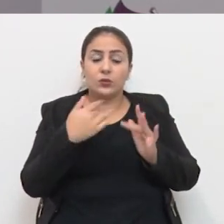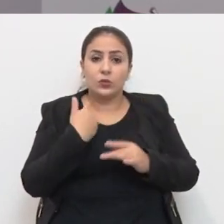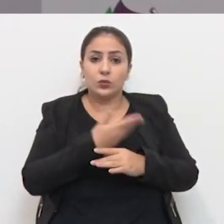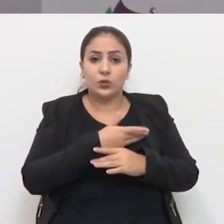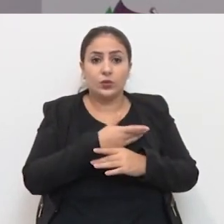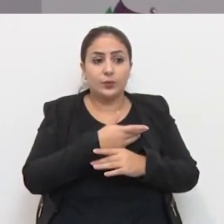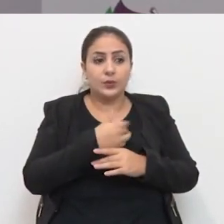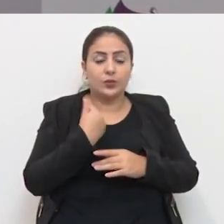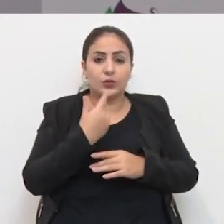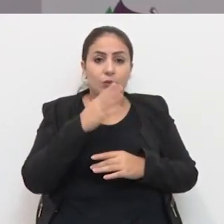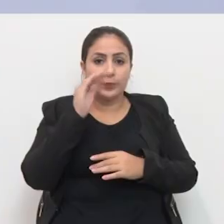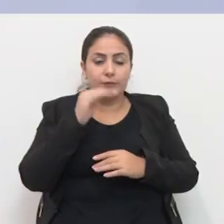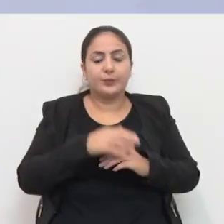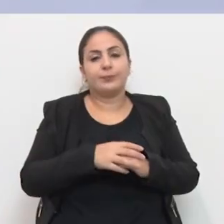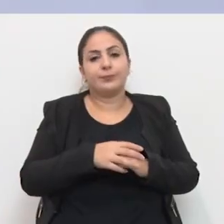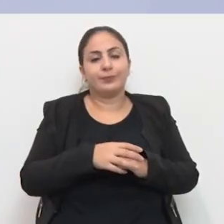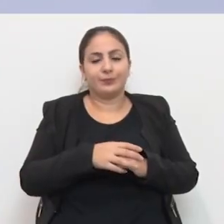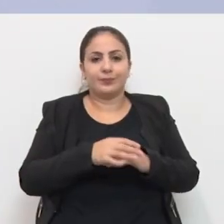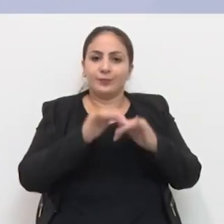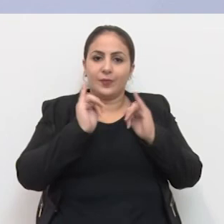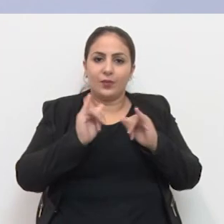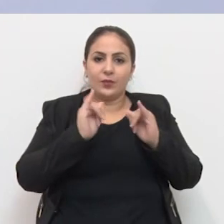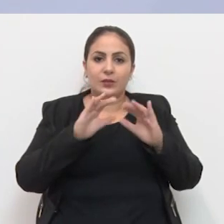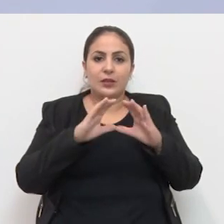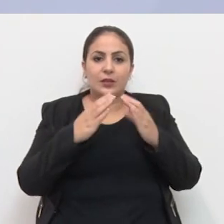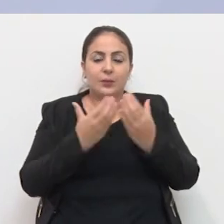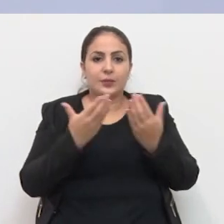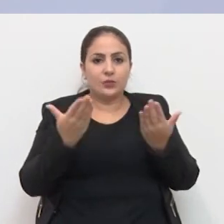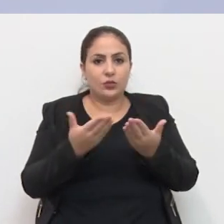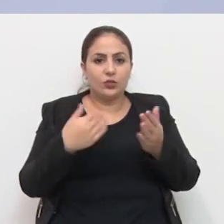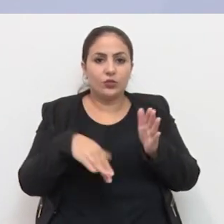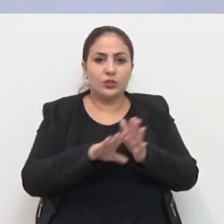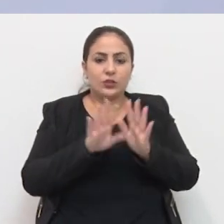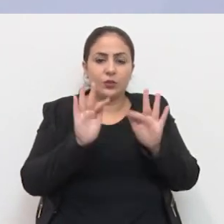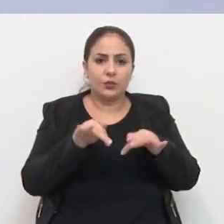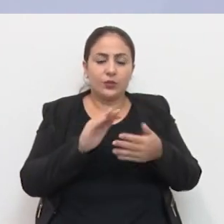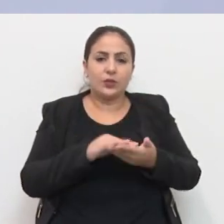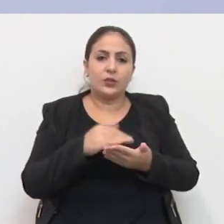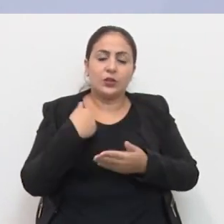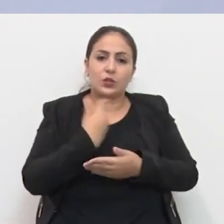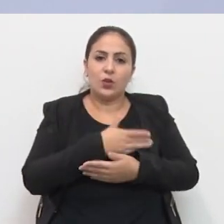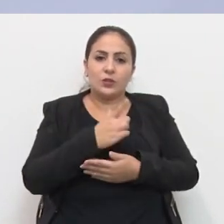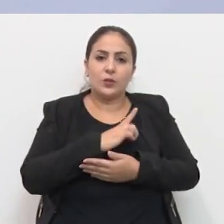conosco para nós estarmos observando. E o Jornal da Câmara de hoje está chegando ao fim.